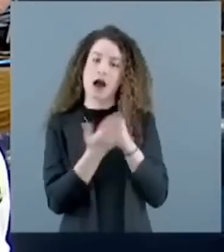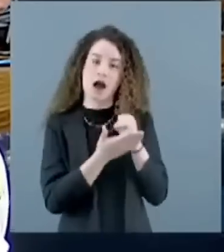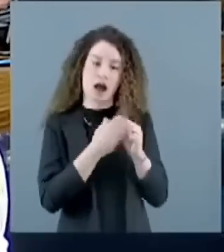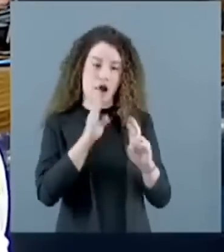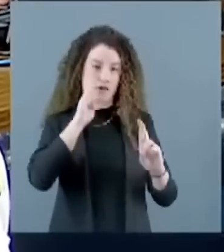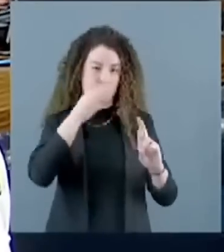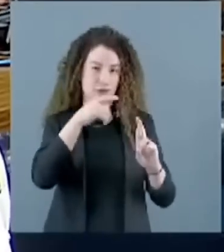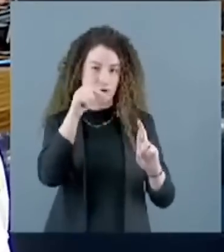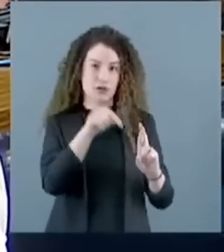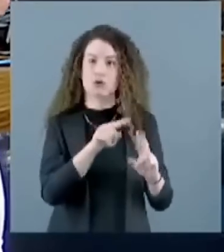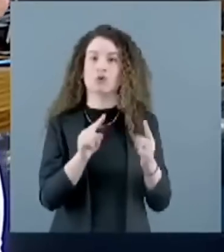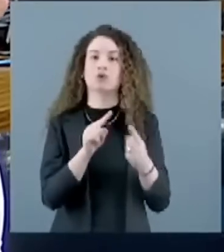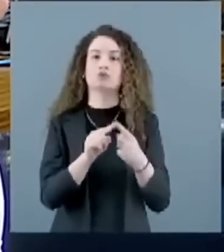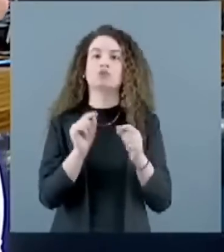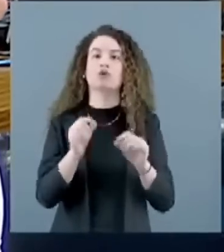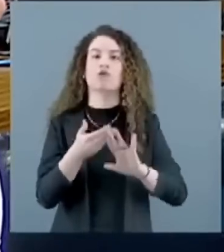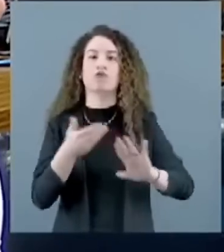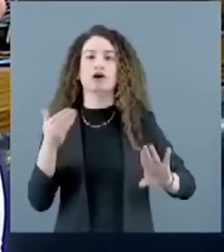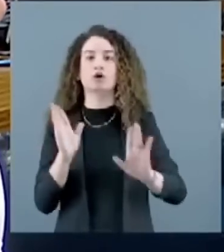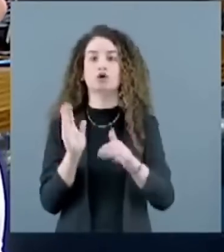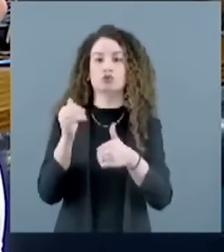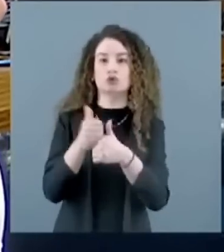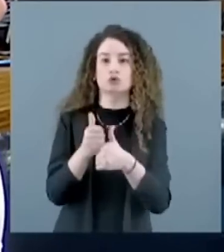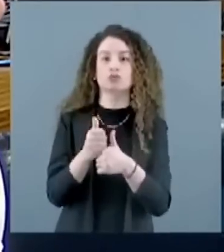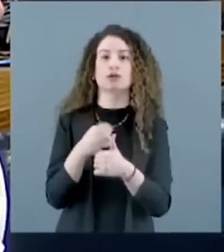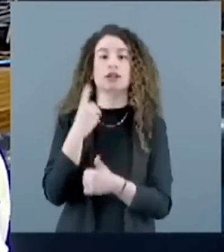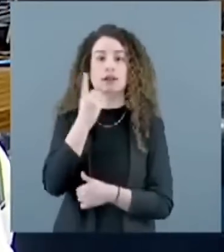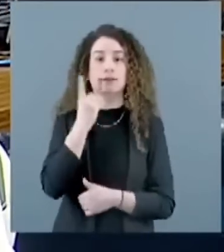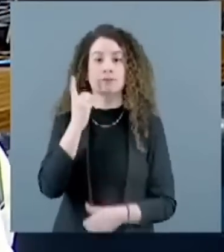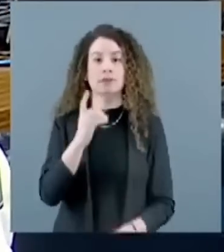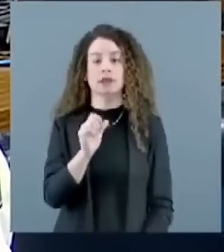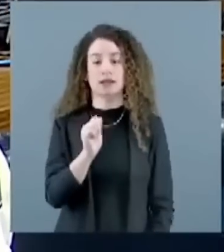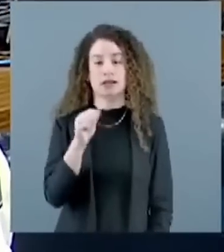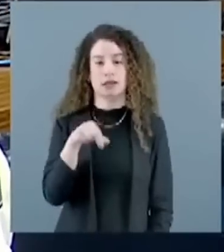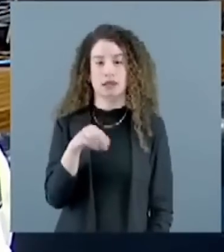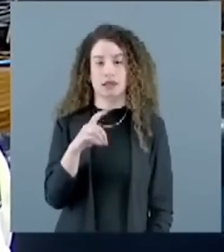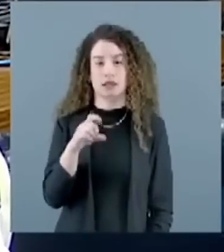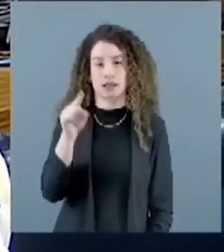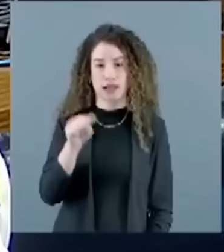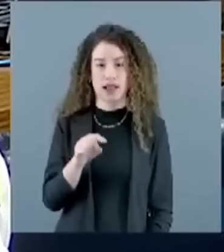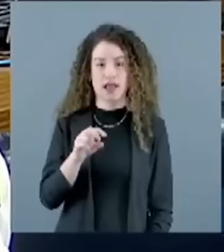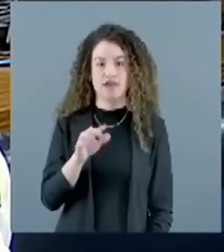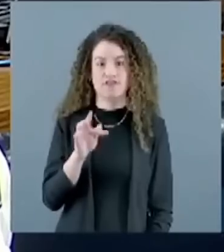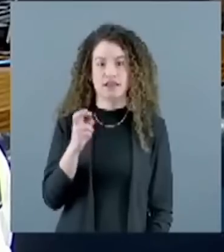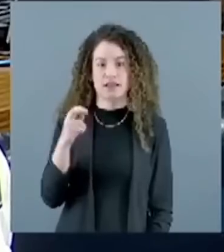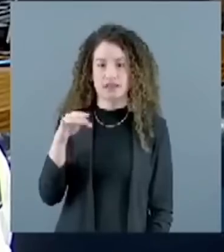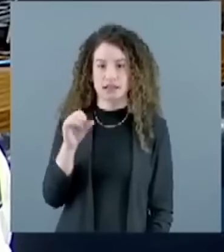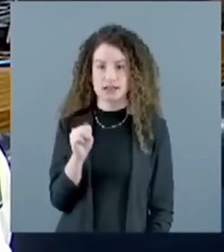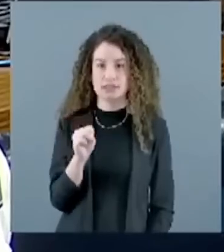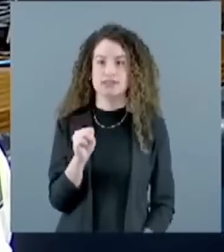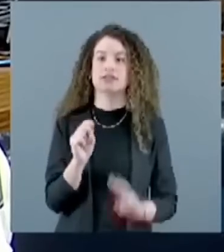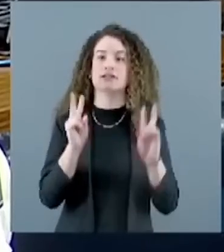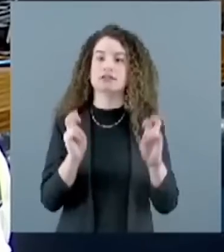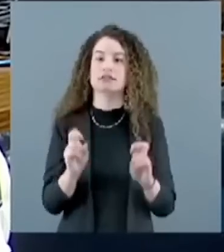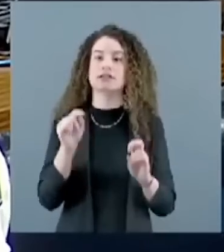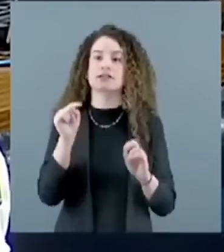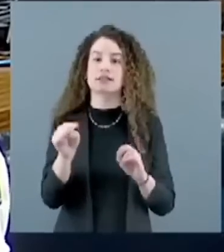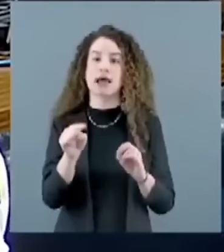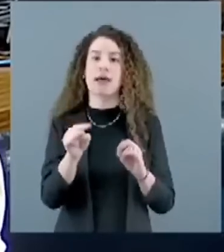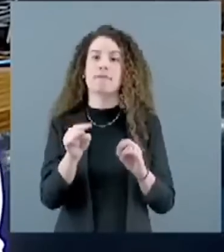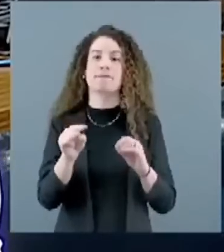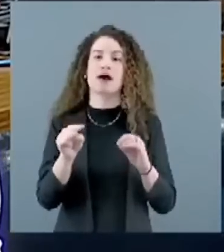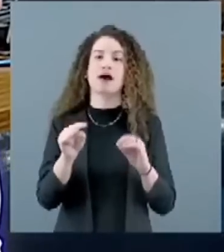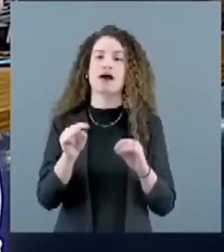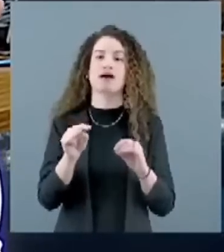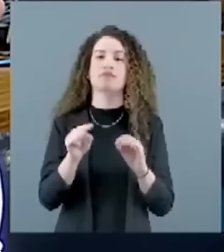ao afastamento e substituição do deputado André Fernandes da Comissão Parlamentar Mista do Inquérito pelos motivos